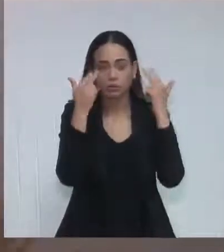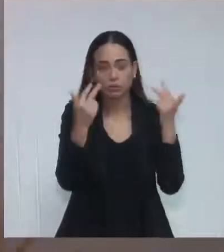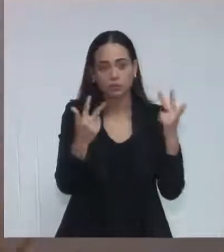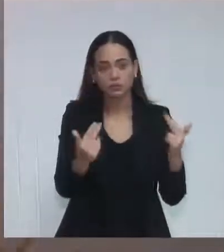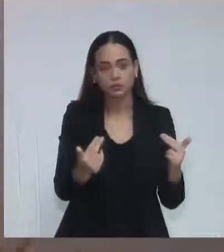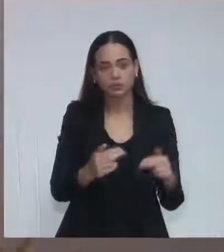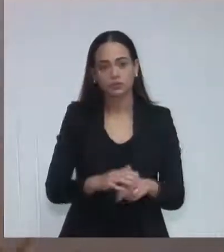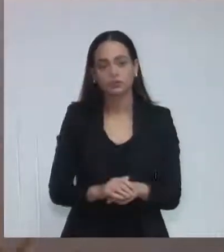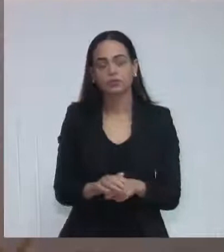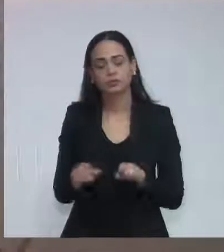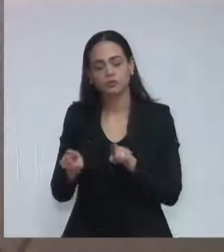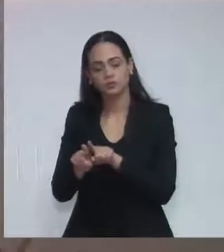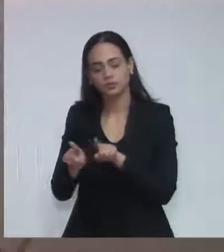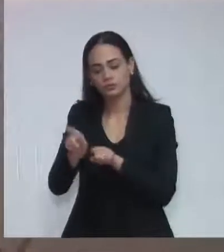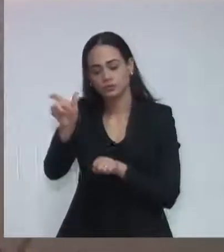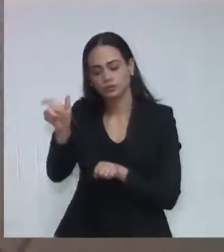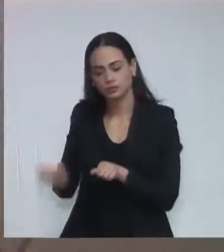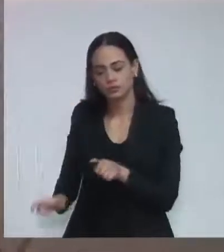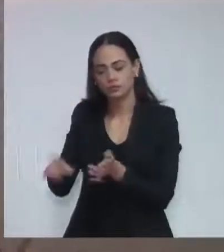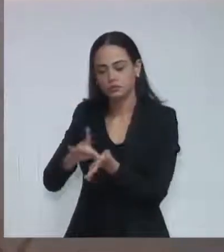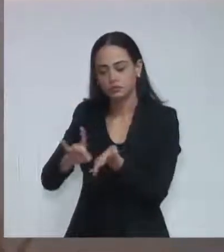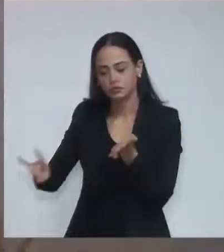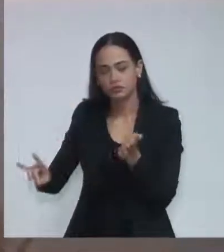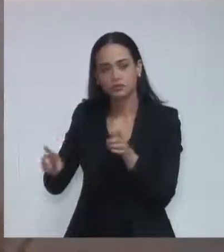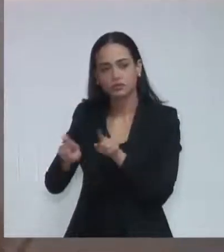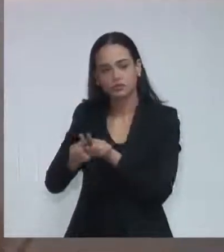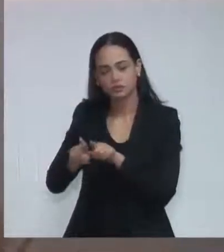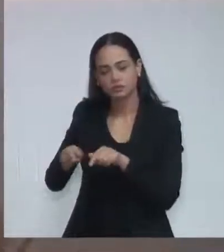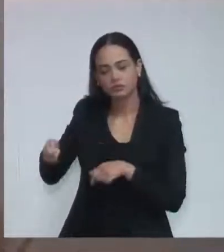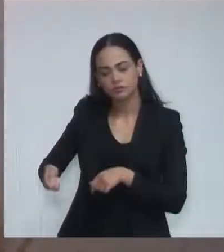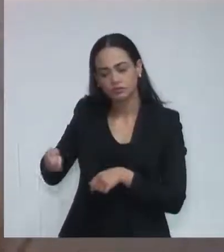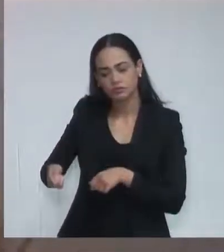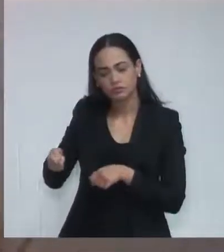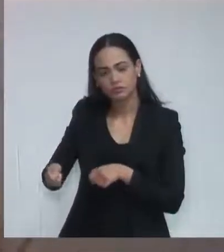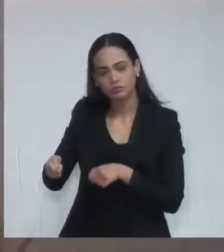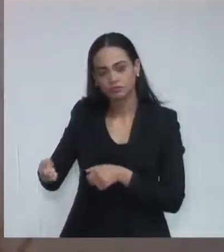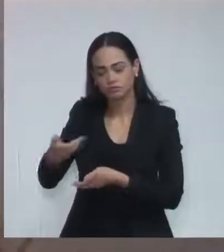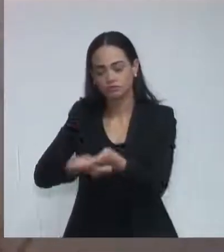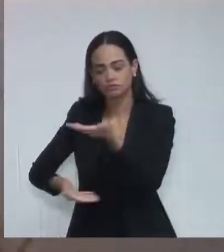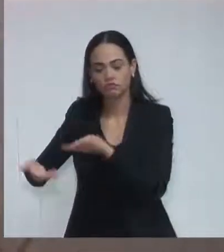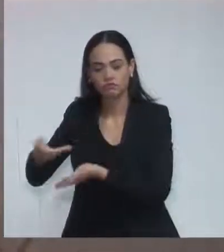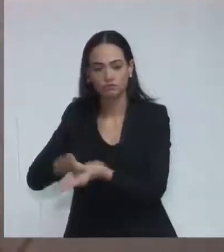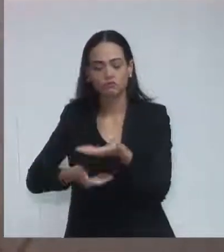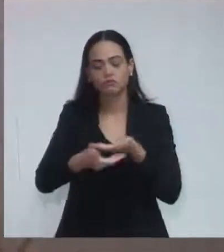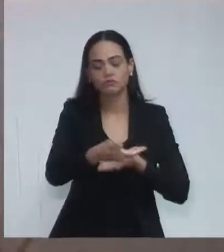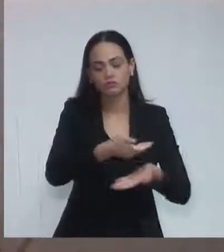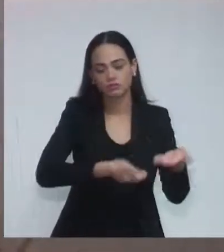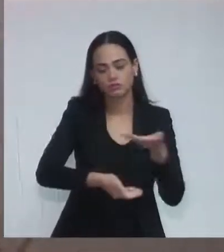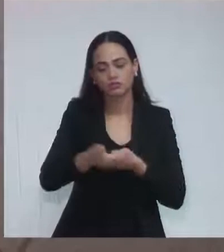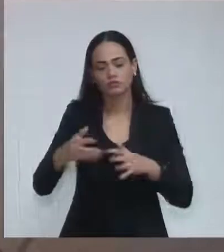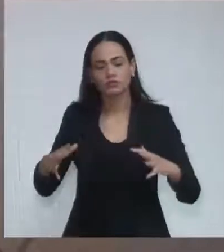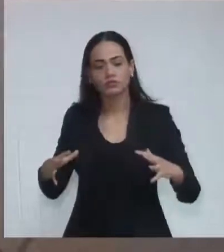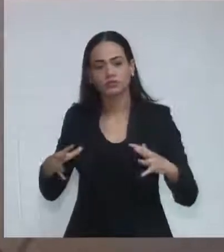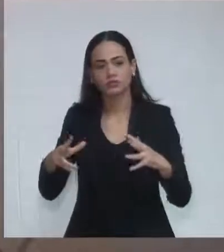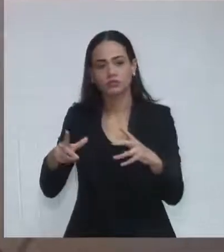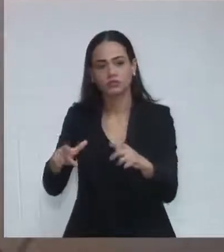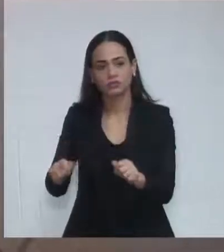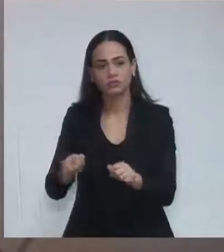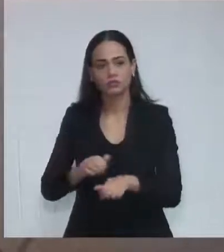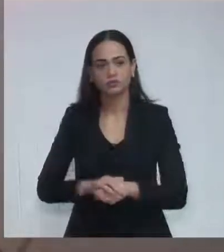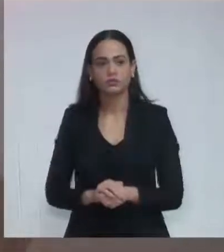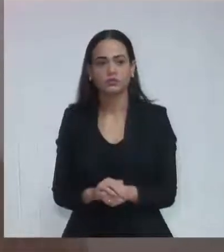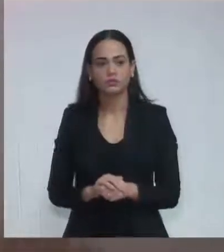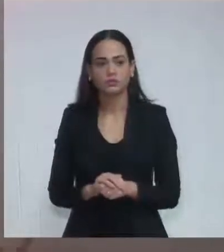gentios também os mesmos? Porque sede vós perfeitos como perfeito e vós o Pai